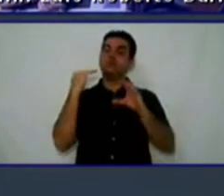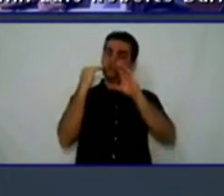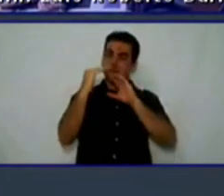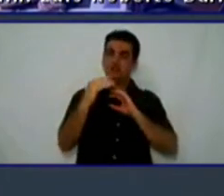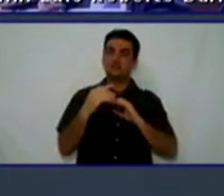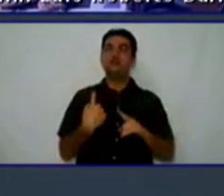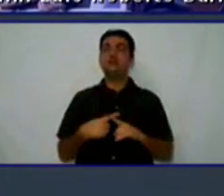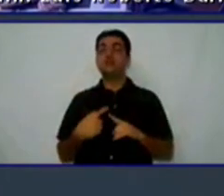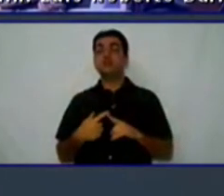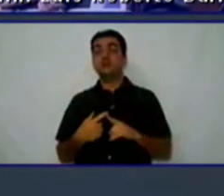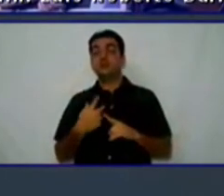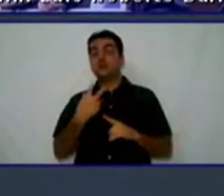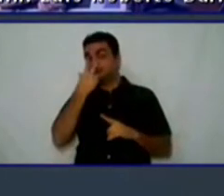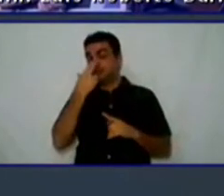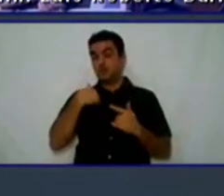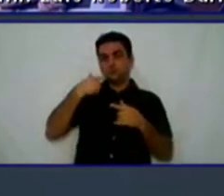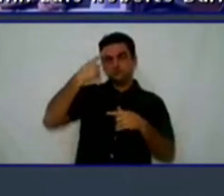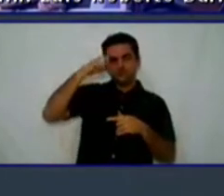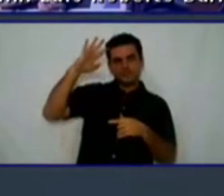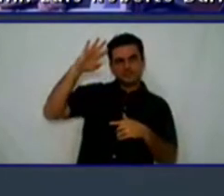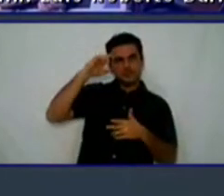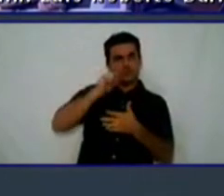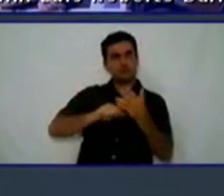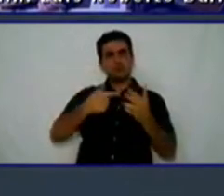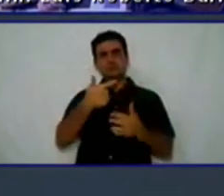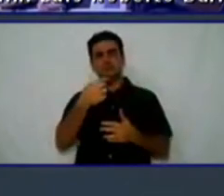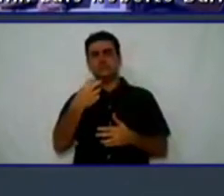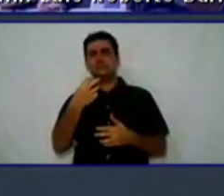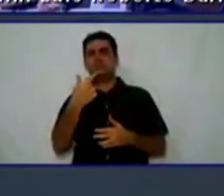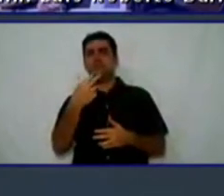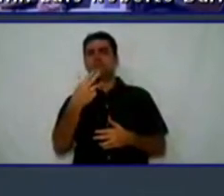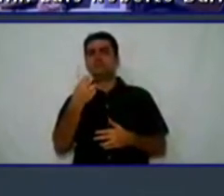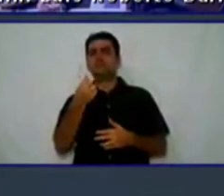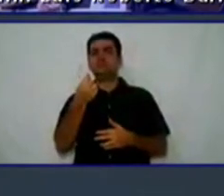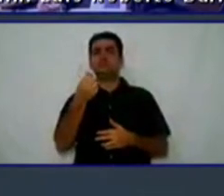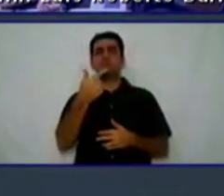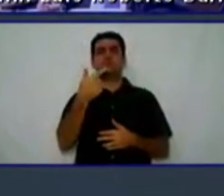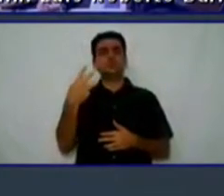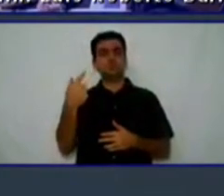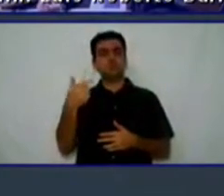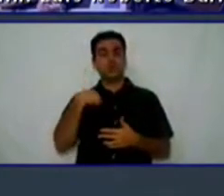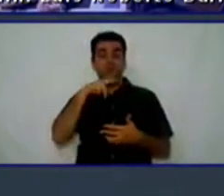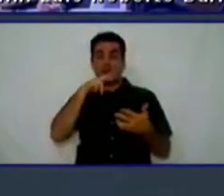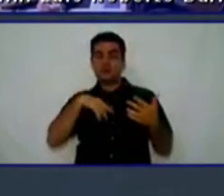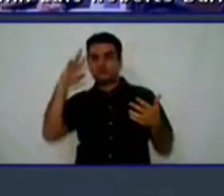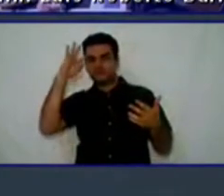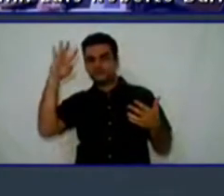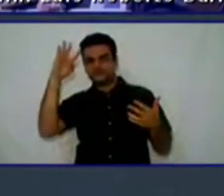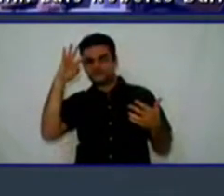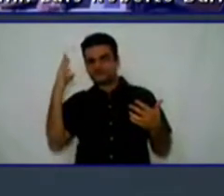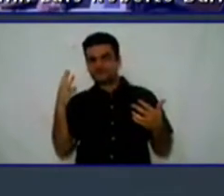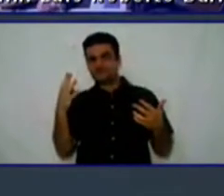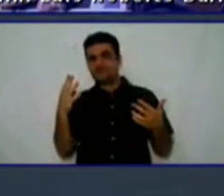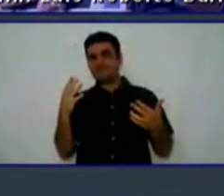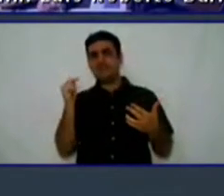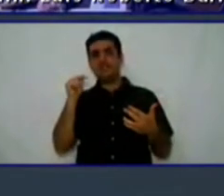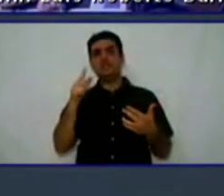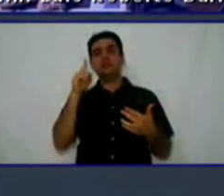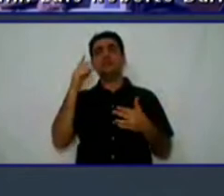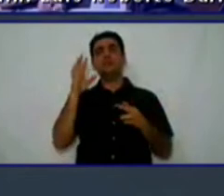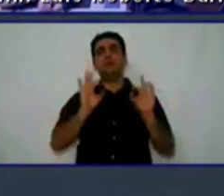porque ao avaliar a resolução 23.622, me parece que não foi da